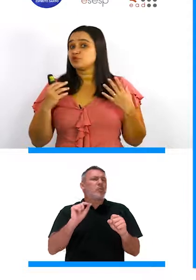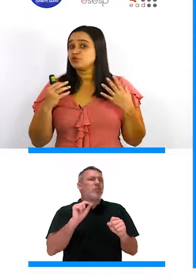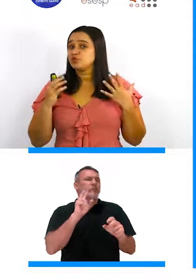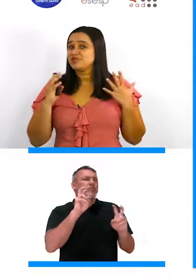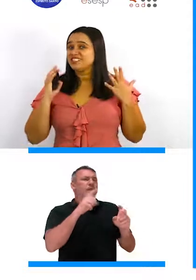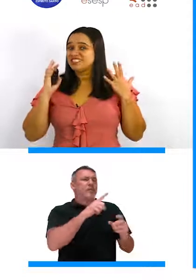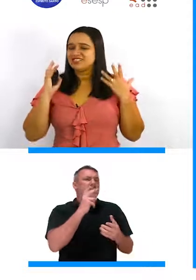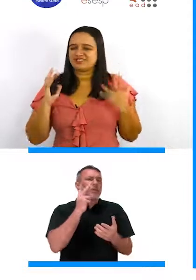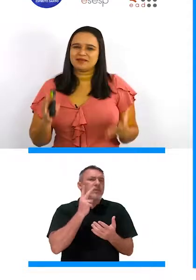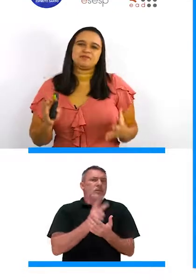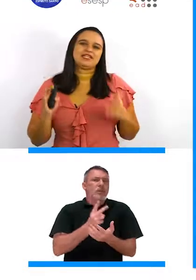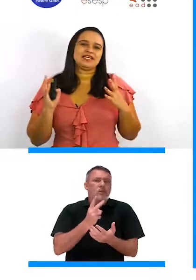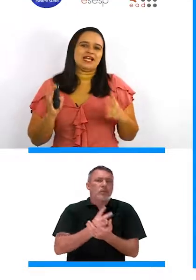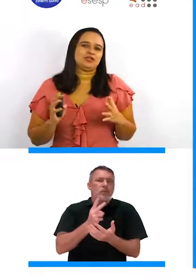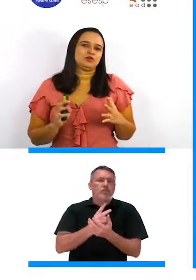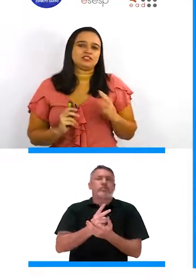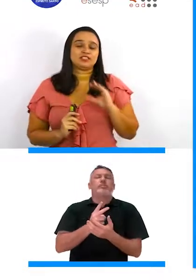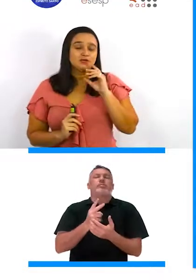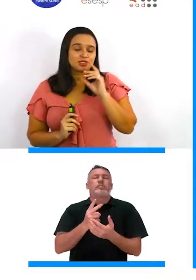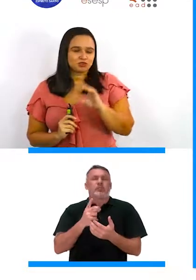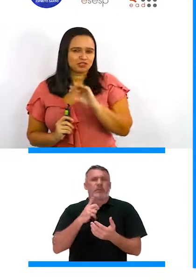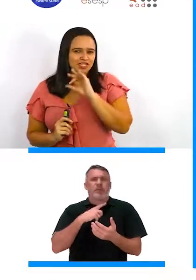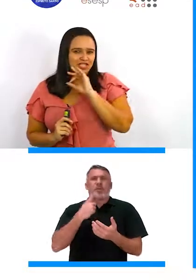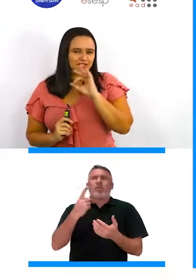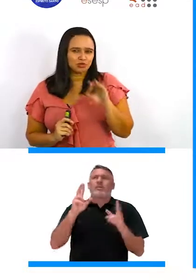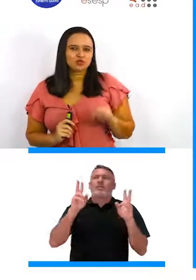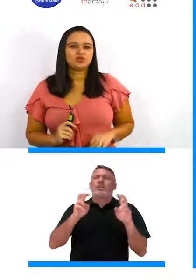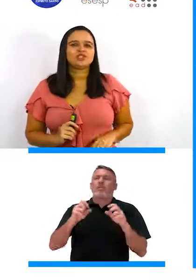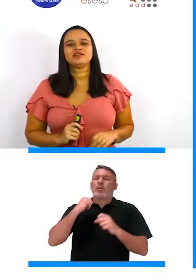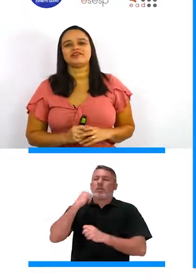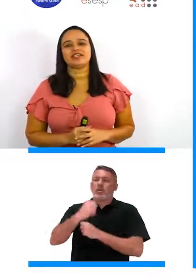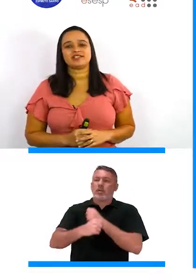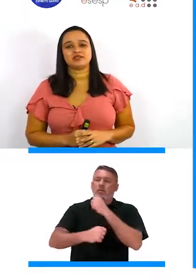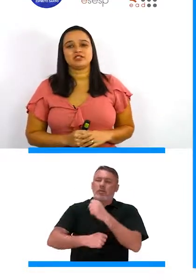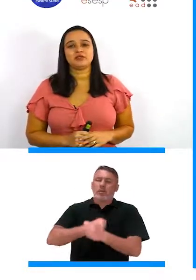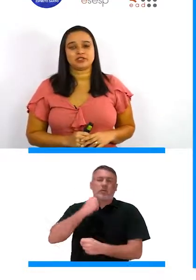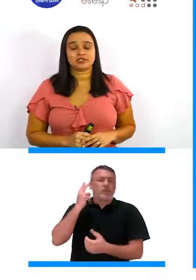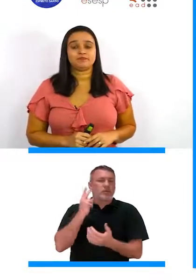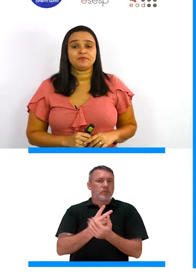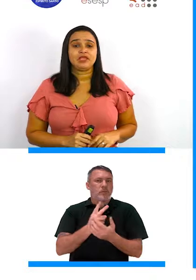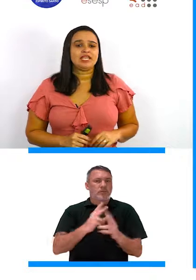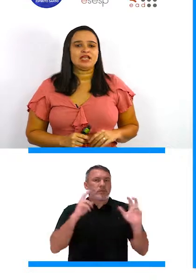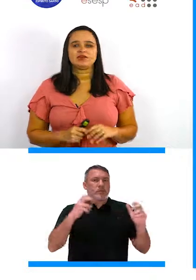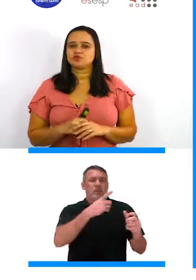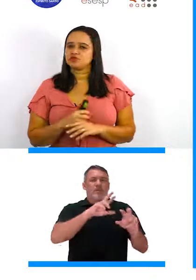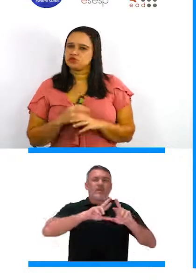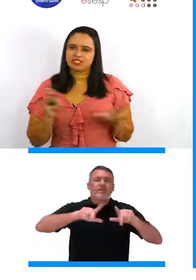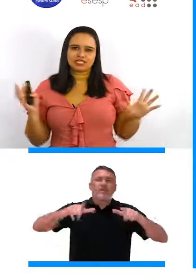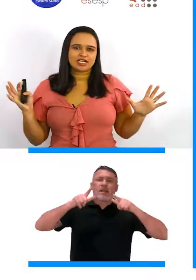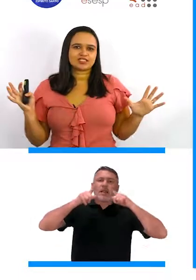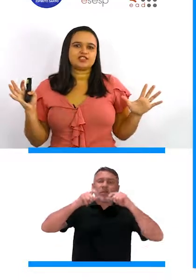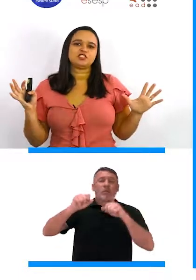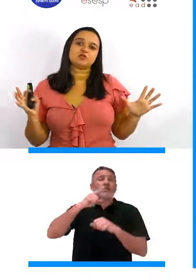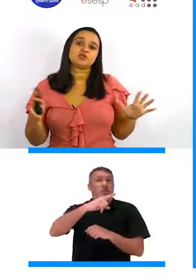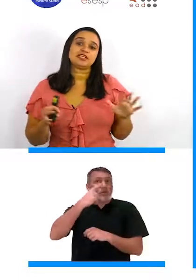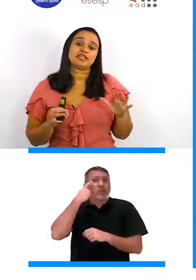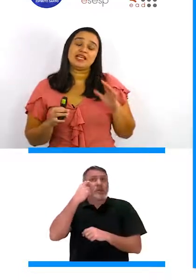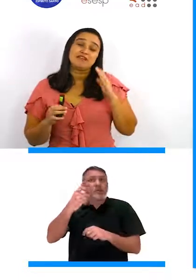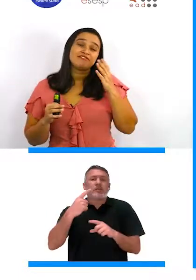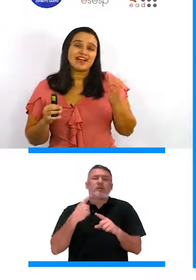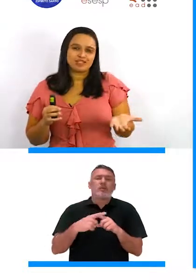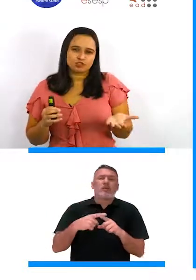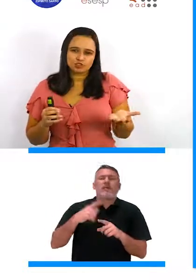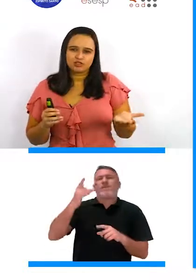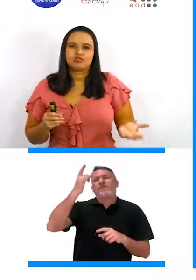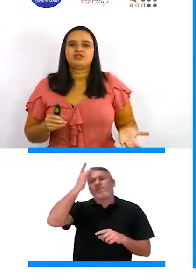é um assunto que sempre cai. Se tem um assunto que cai todo ano, é variação linguística. É um assunto muito interessante porque